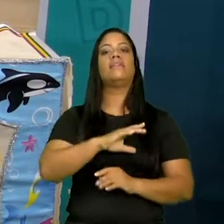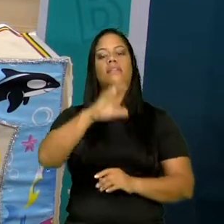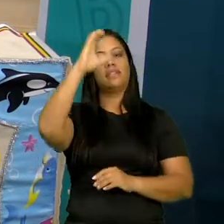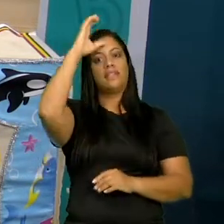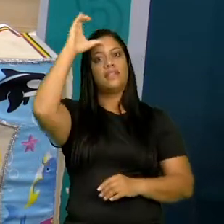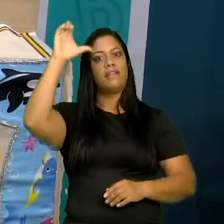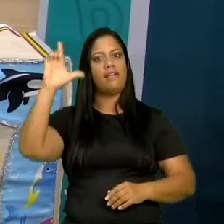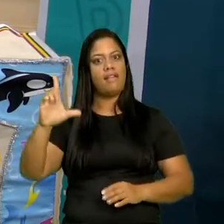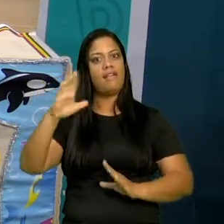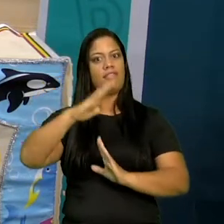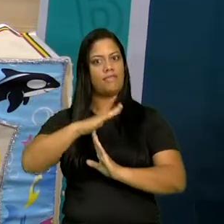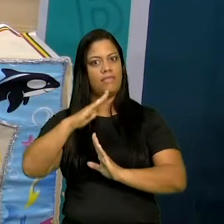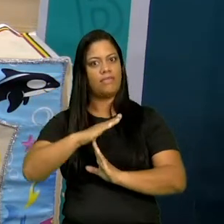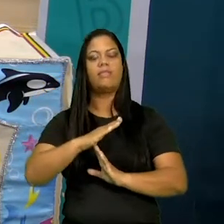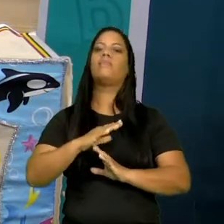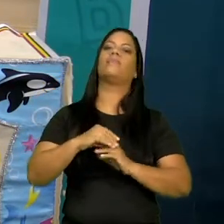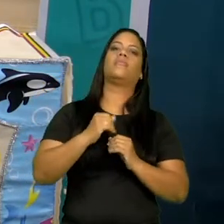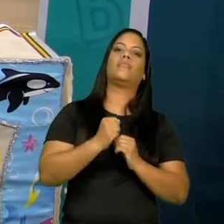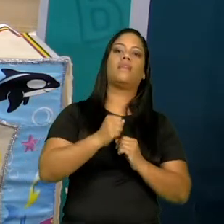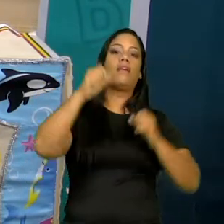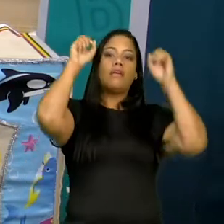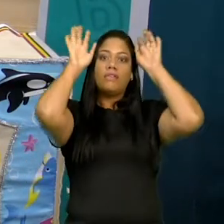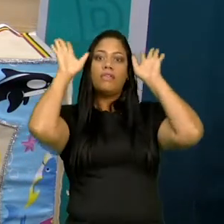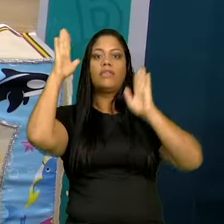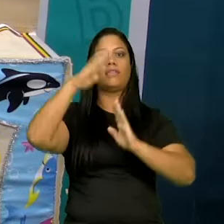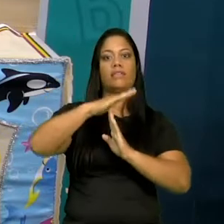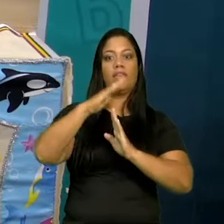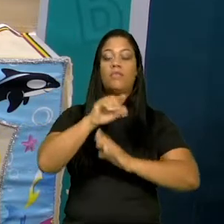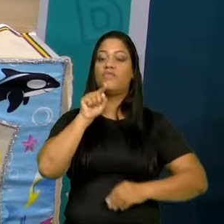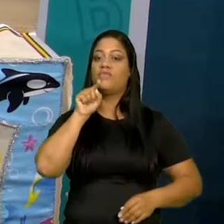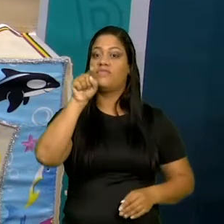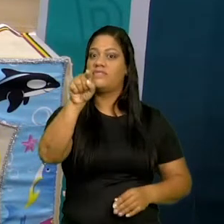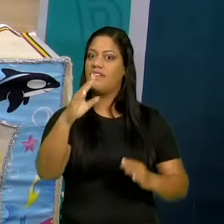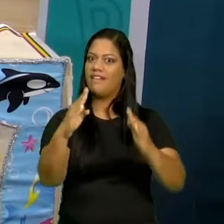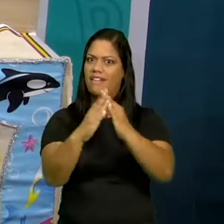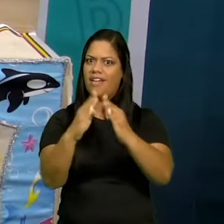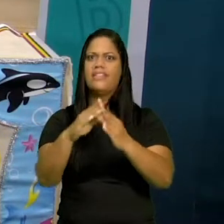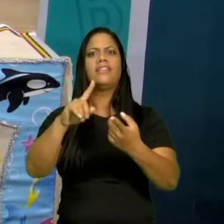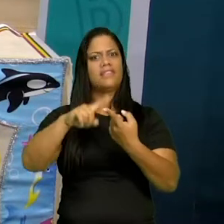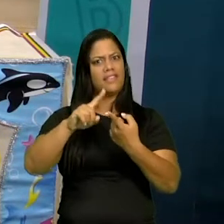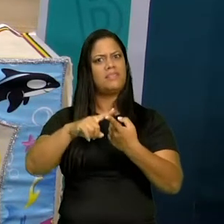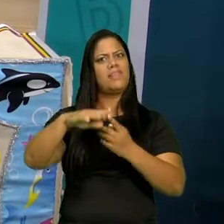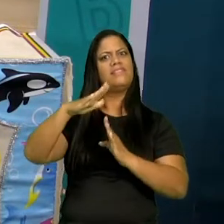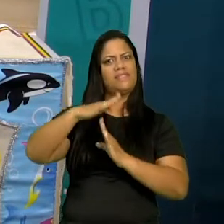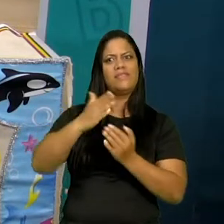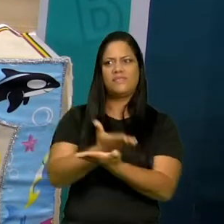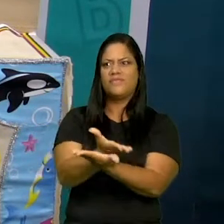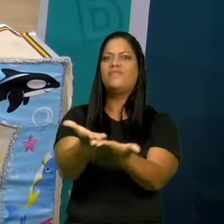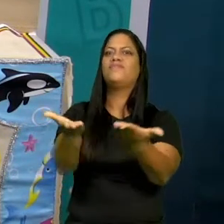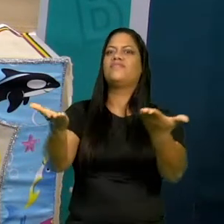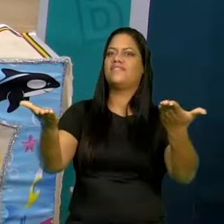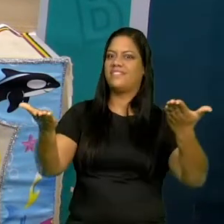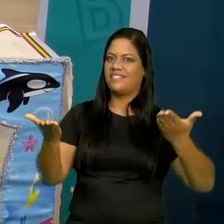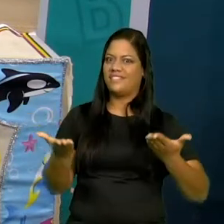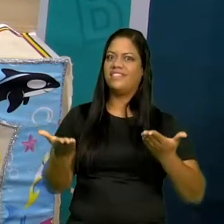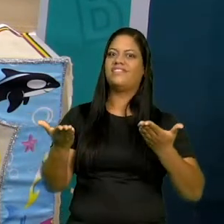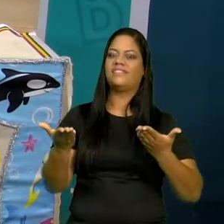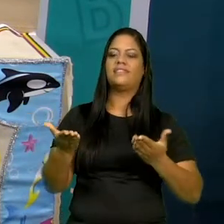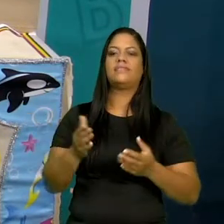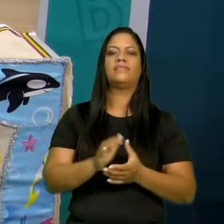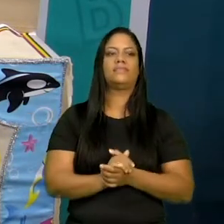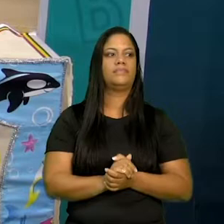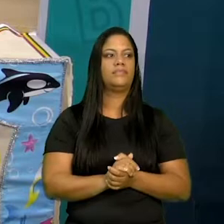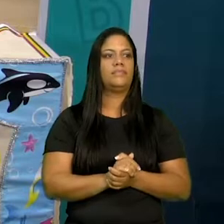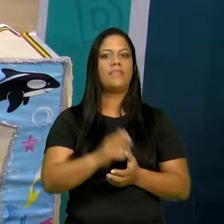dela. A leiturinha tem um tempo dela. Você aí de casa tem o tempo de vocês. Tá certo? Então...